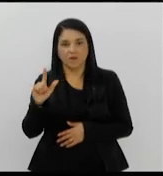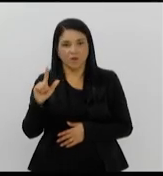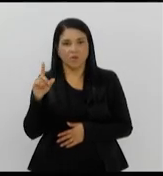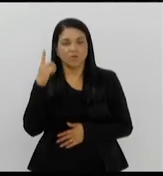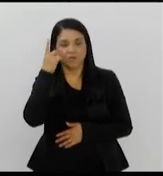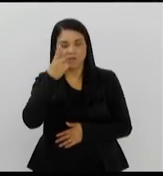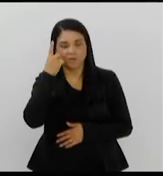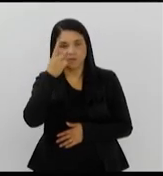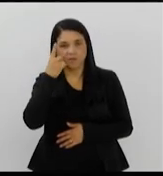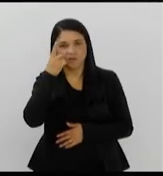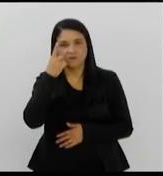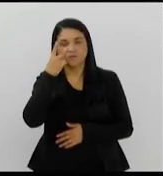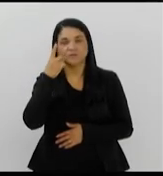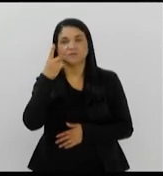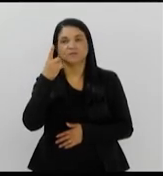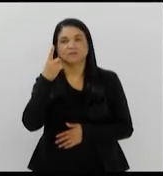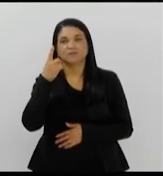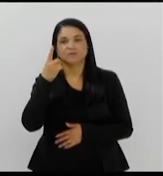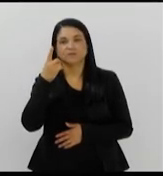deputado